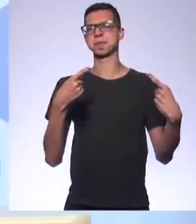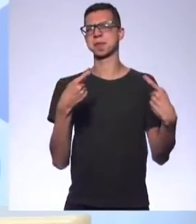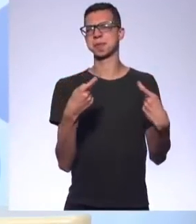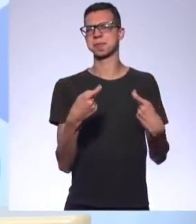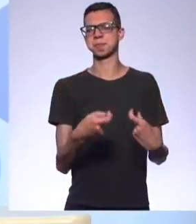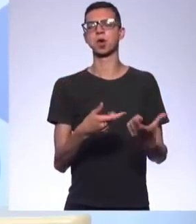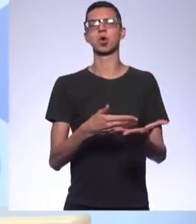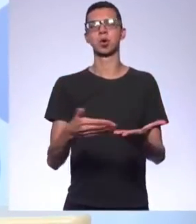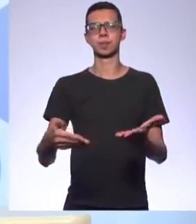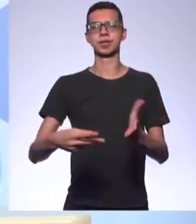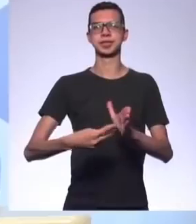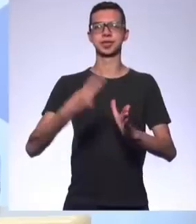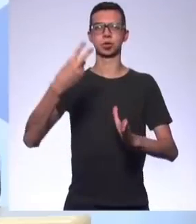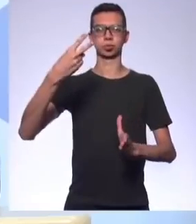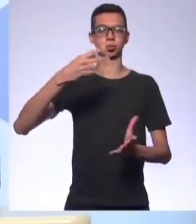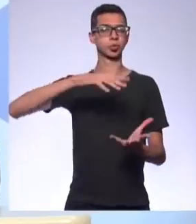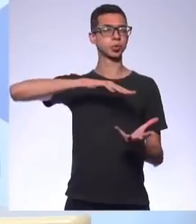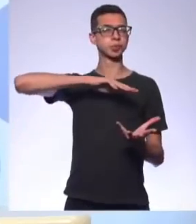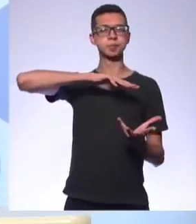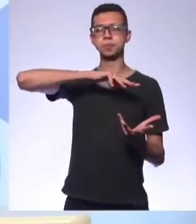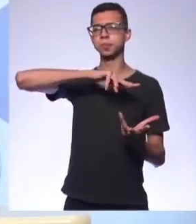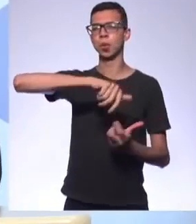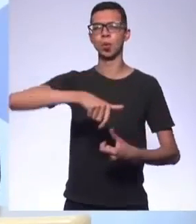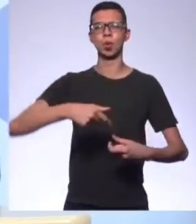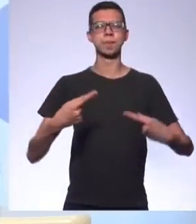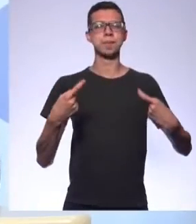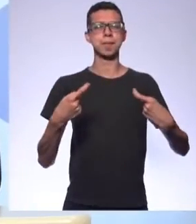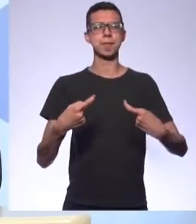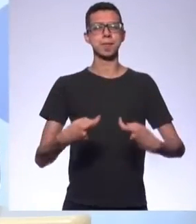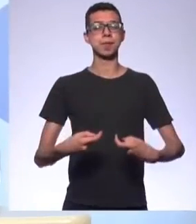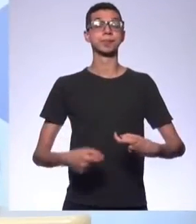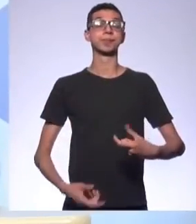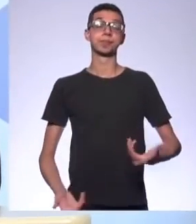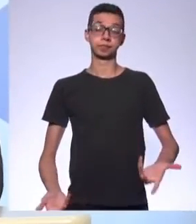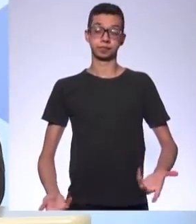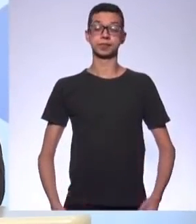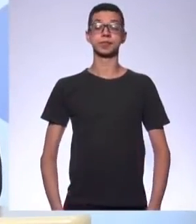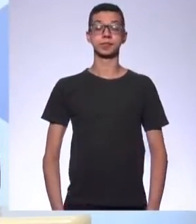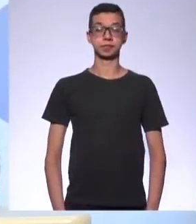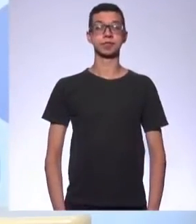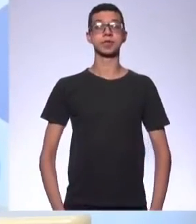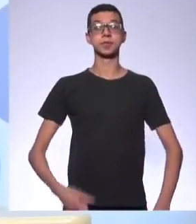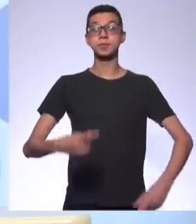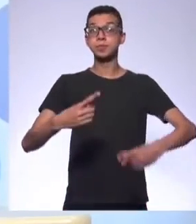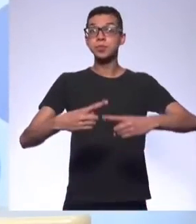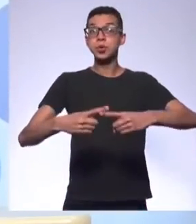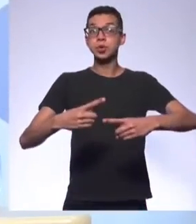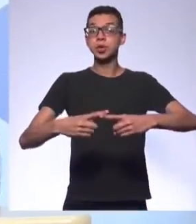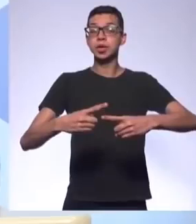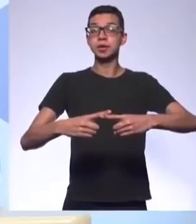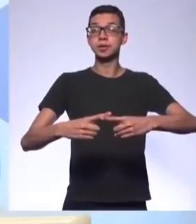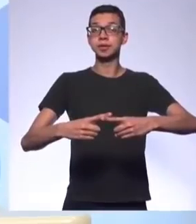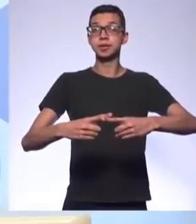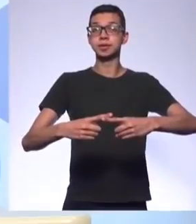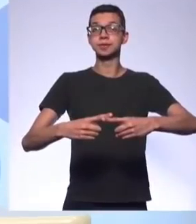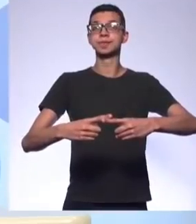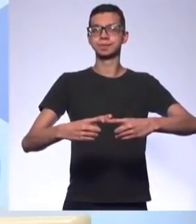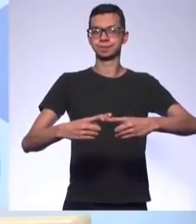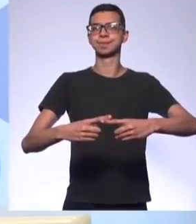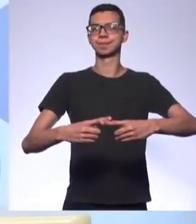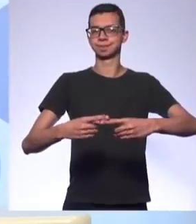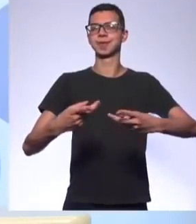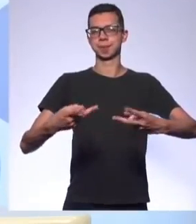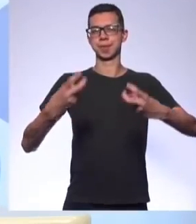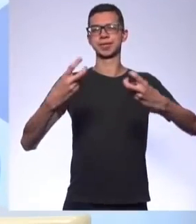a Segunda Guerra Mundial, que, claro, vem aí desse contexto de